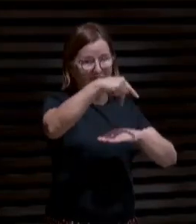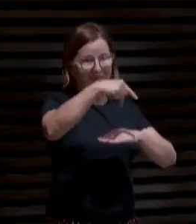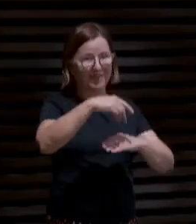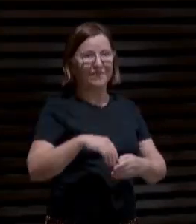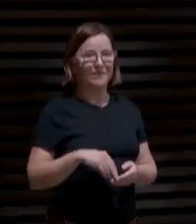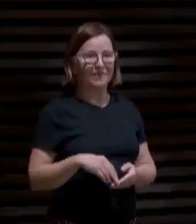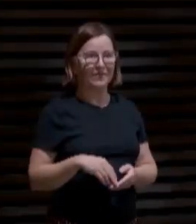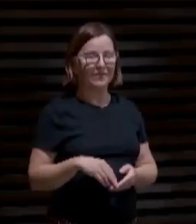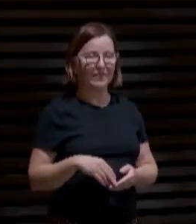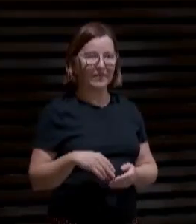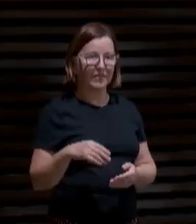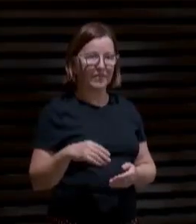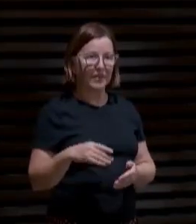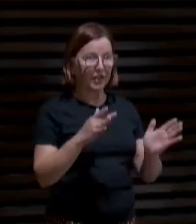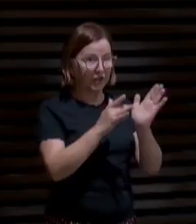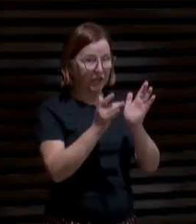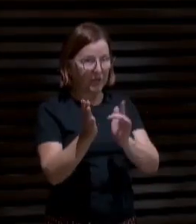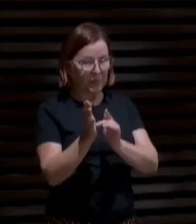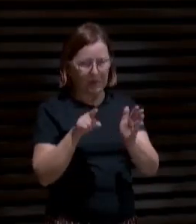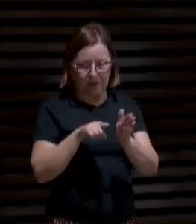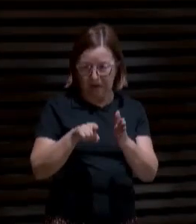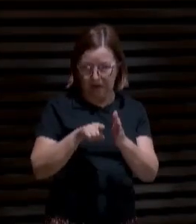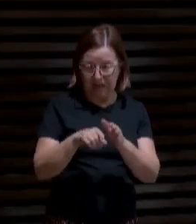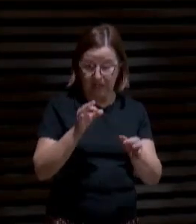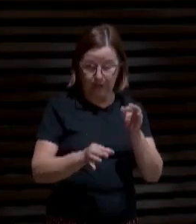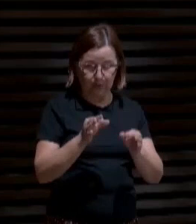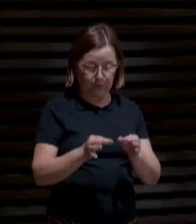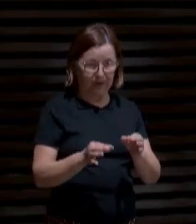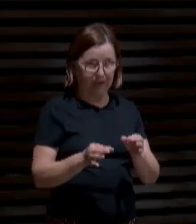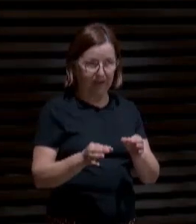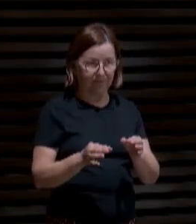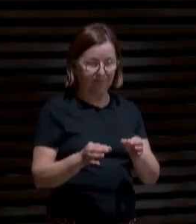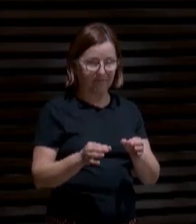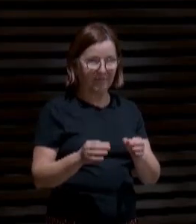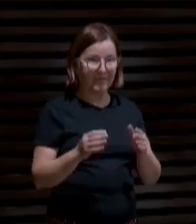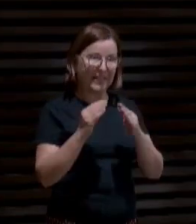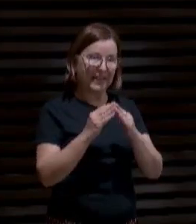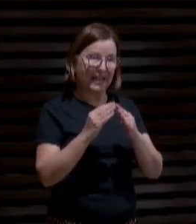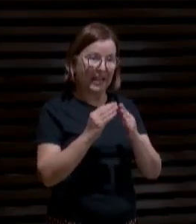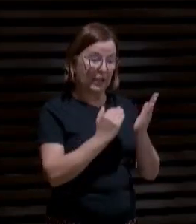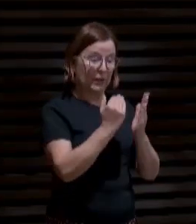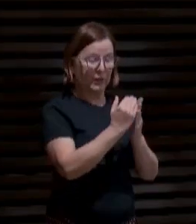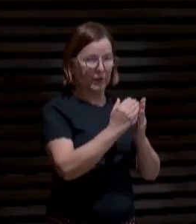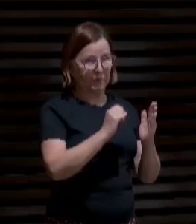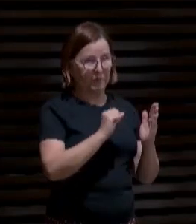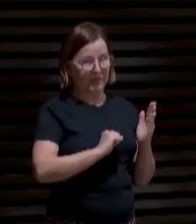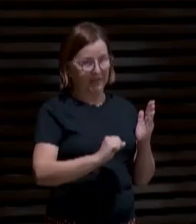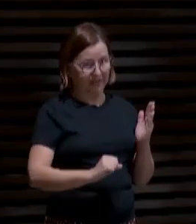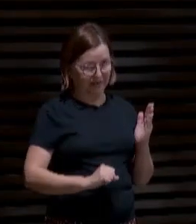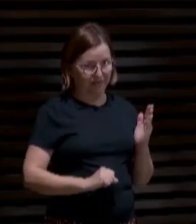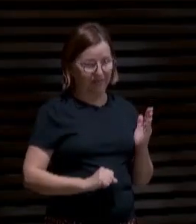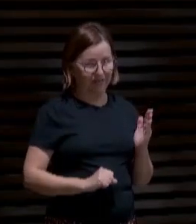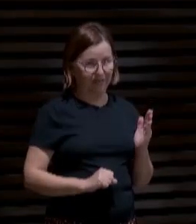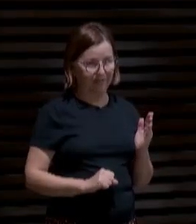Jesus foi investigado e julgado no palácio do sumo sacerdote, segundo a lei do céu, a lei